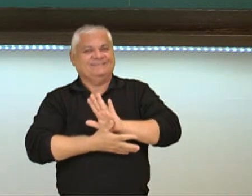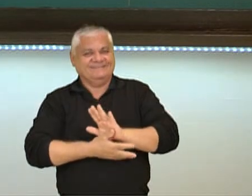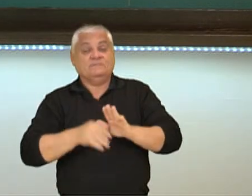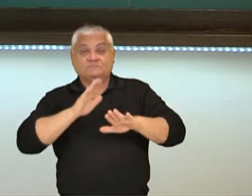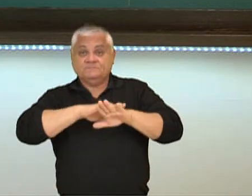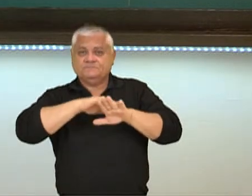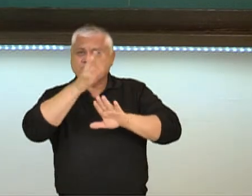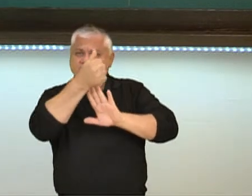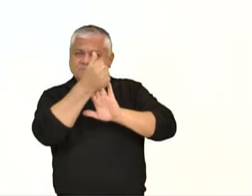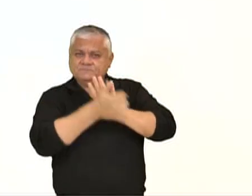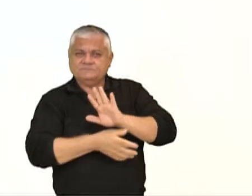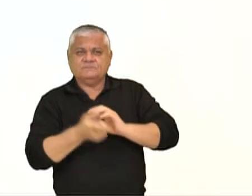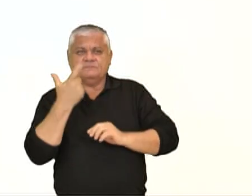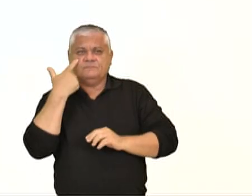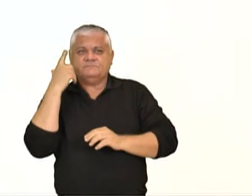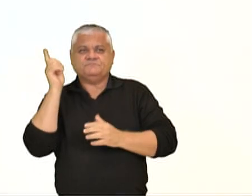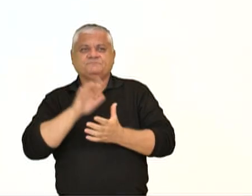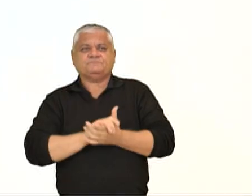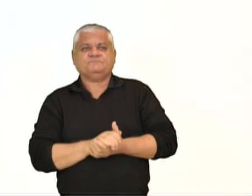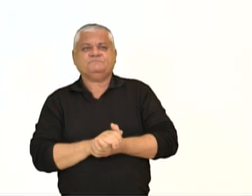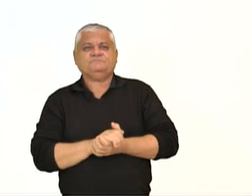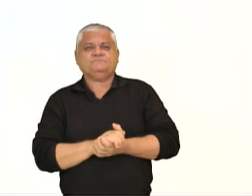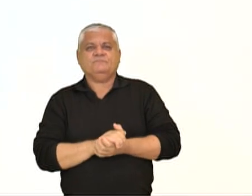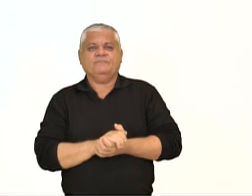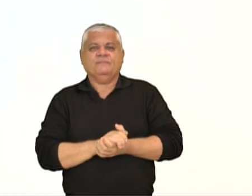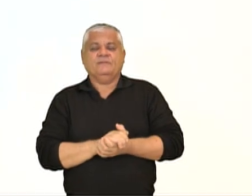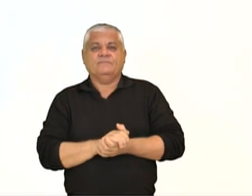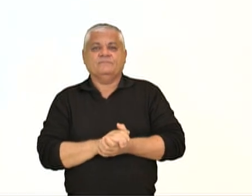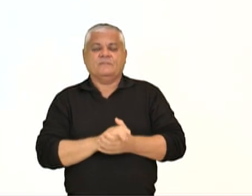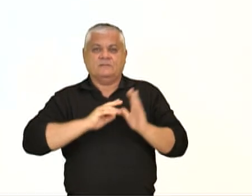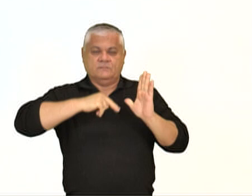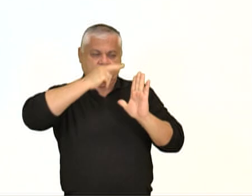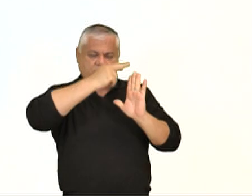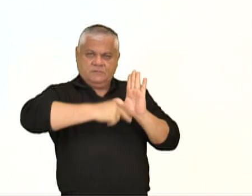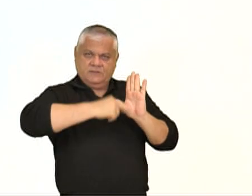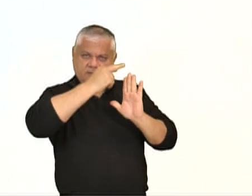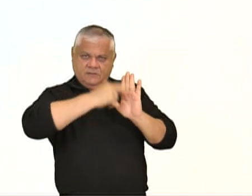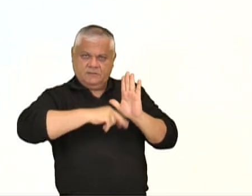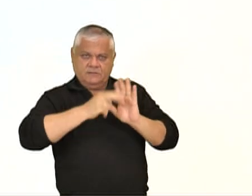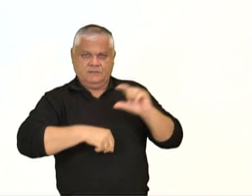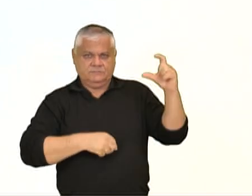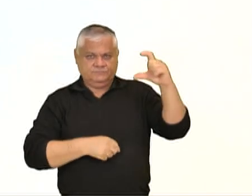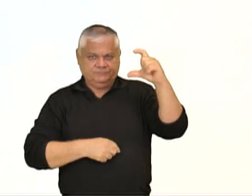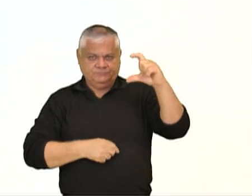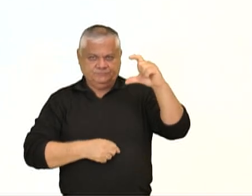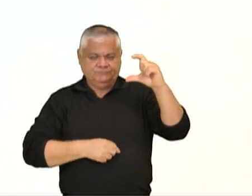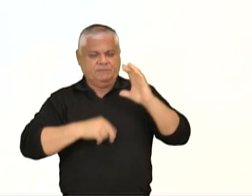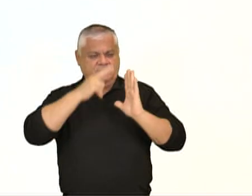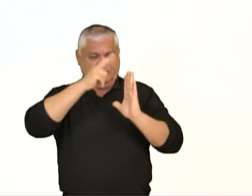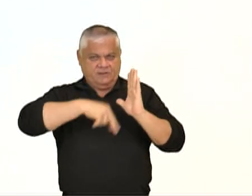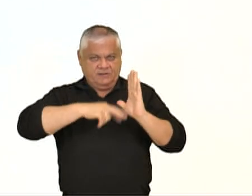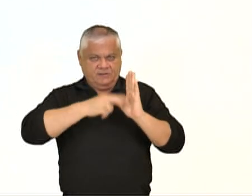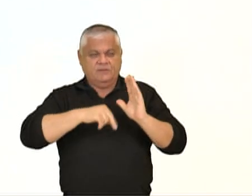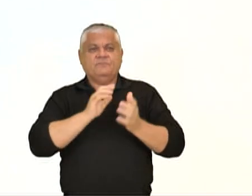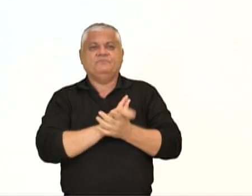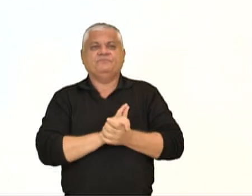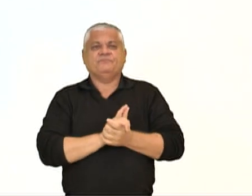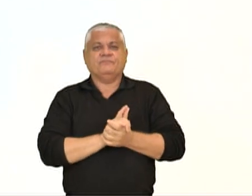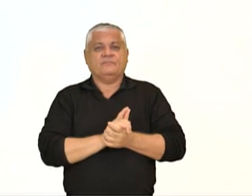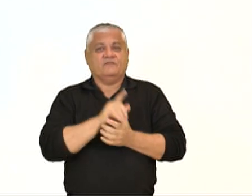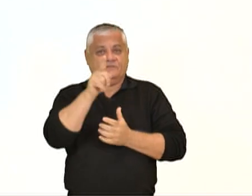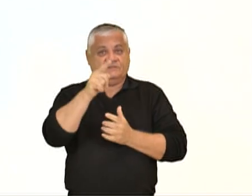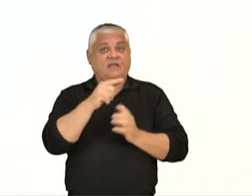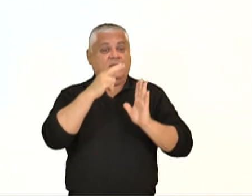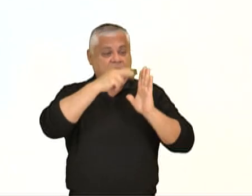atividade. Venha comigo aqui. Vejam lá, após a leitura dos fragmentos dos textos jornalísticos, nós acabamos de